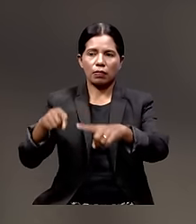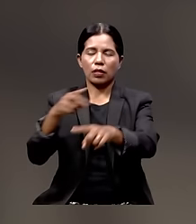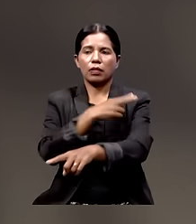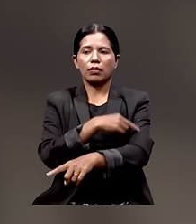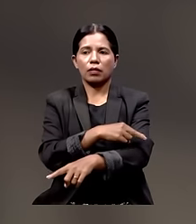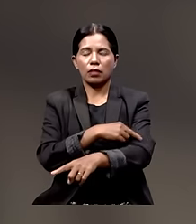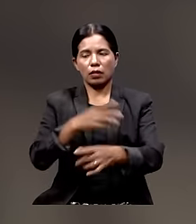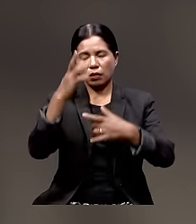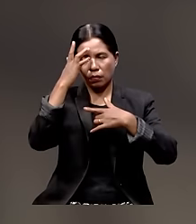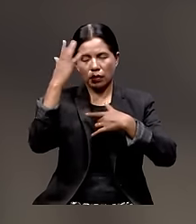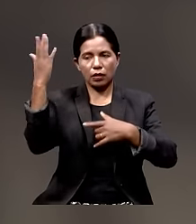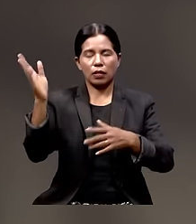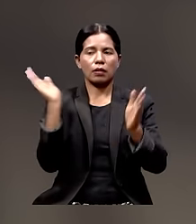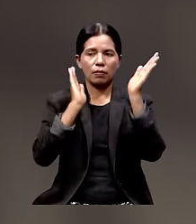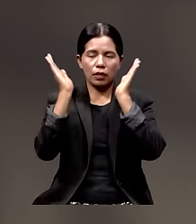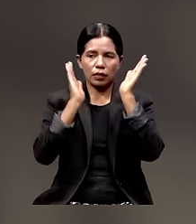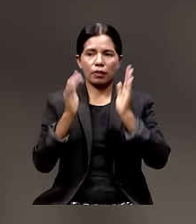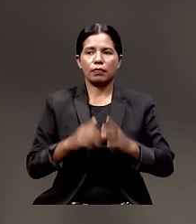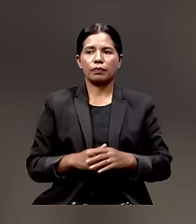tratamento banyamoras iha Malásia.